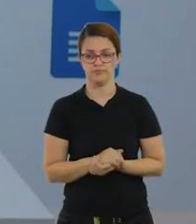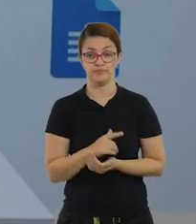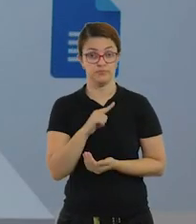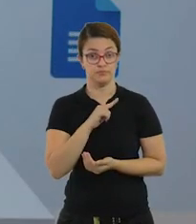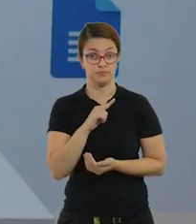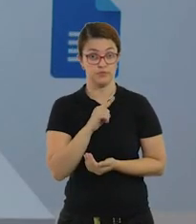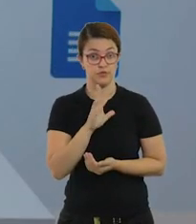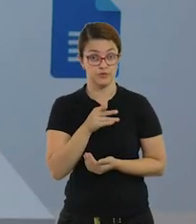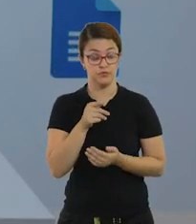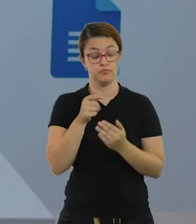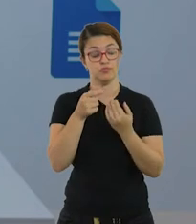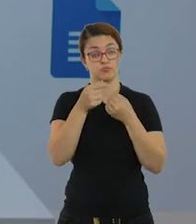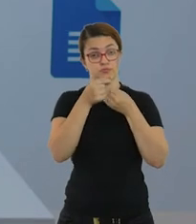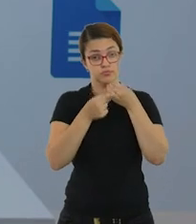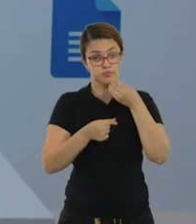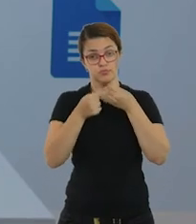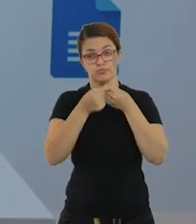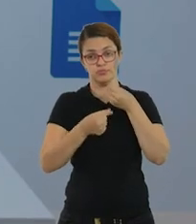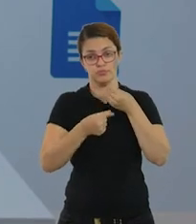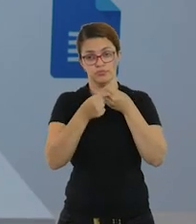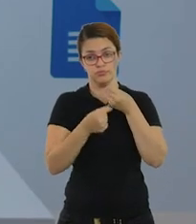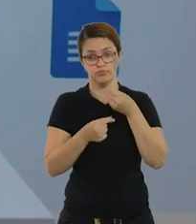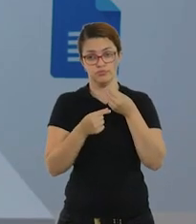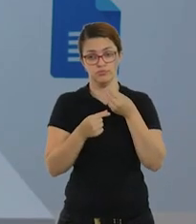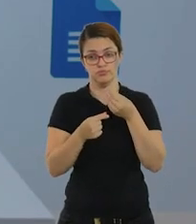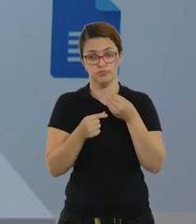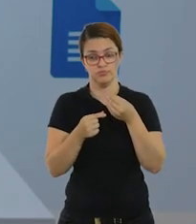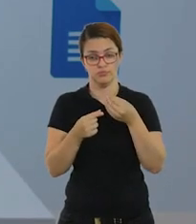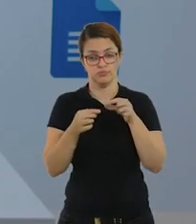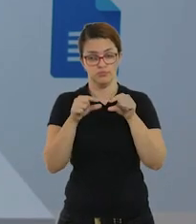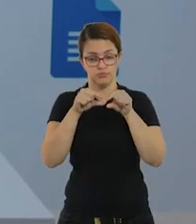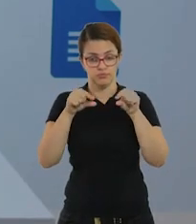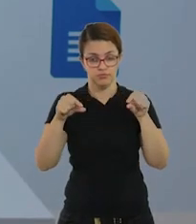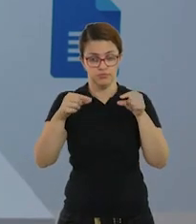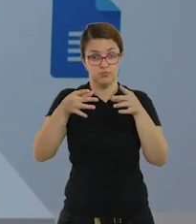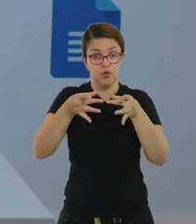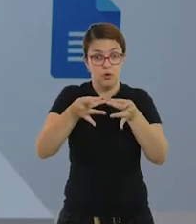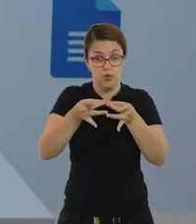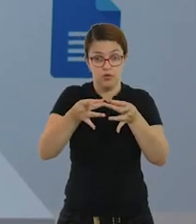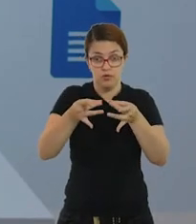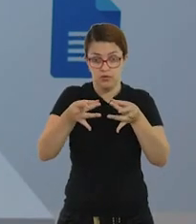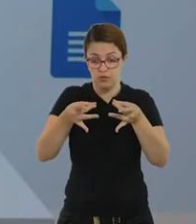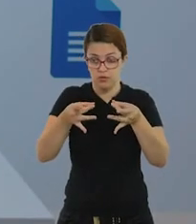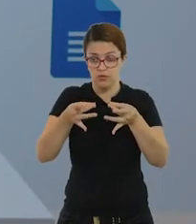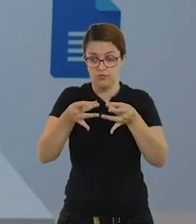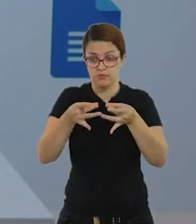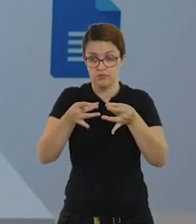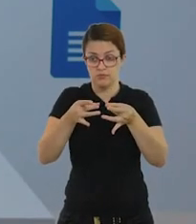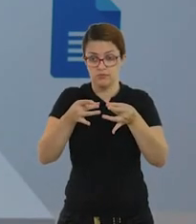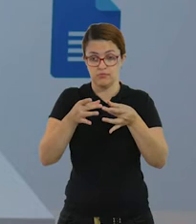tá aqui. Nós temos as tirinhas já. Simples, você vai colar uma tirinha na outra.